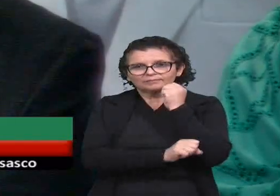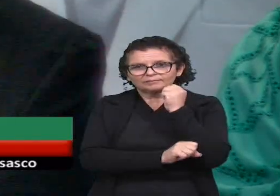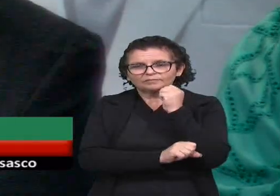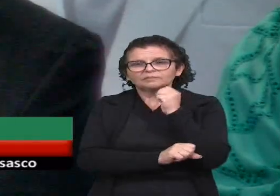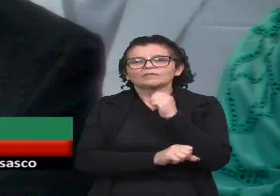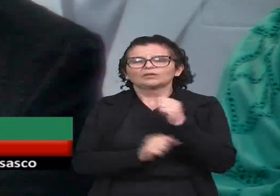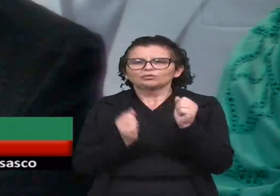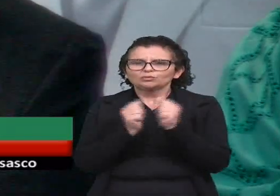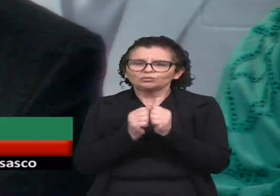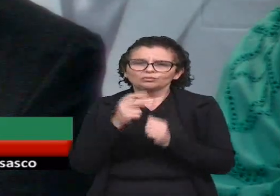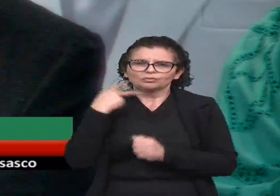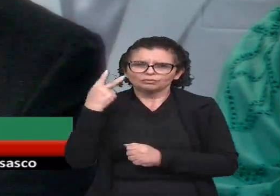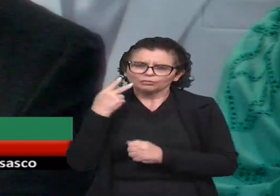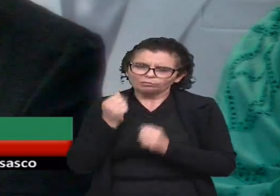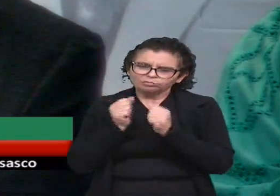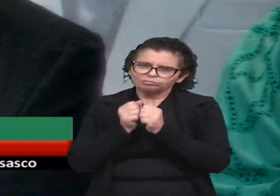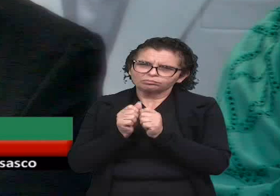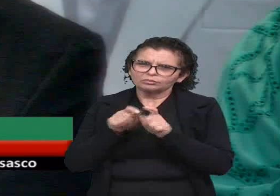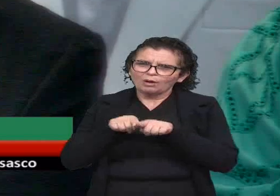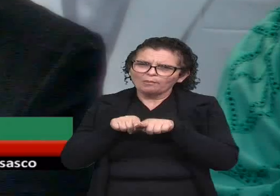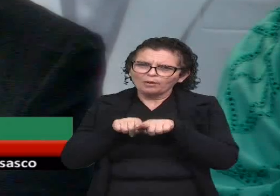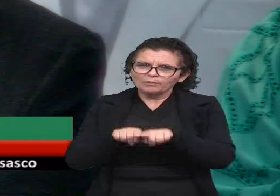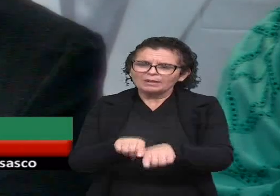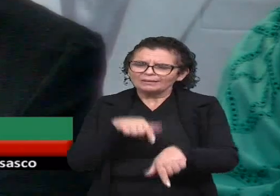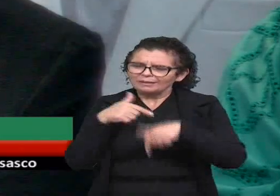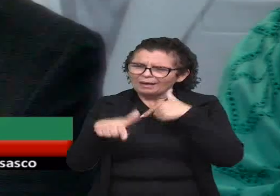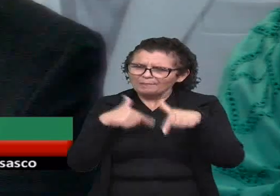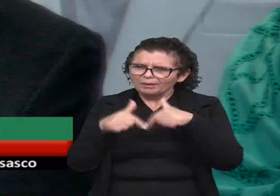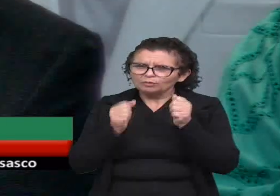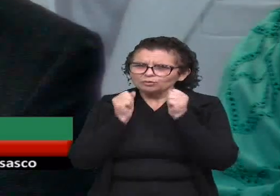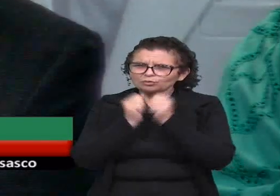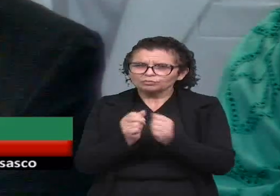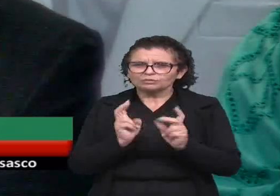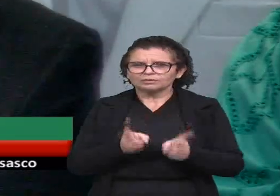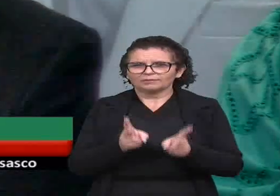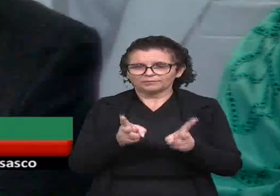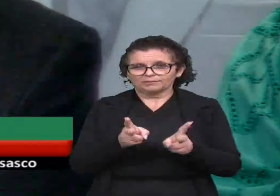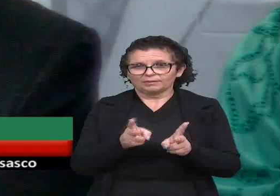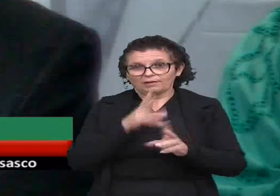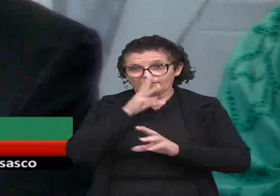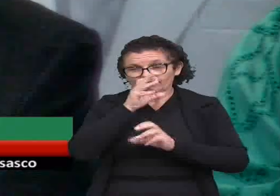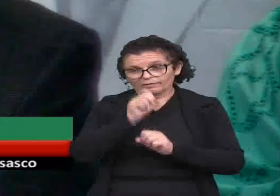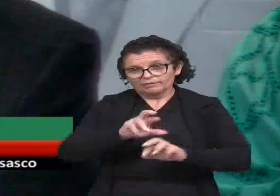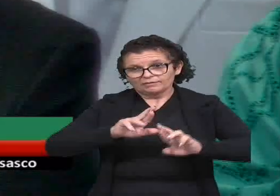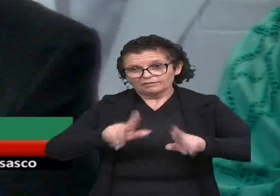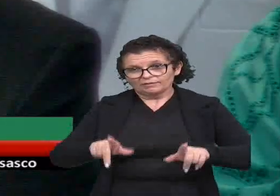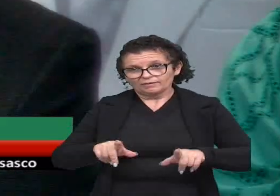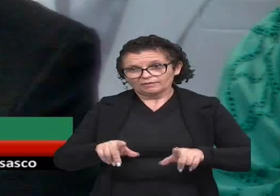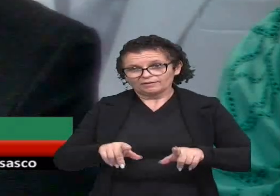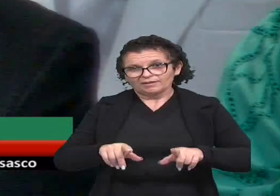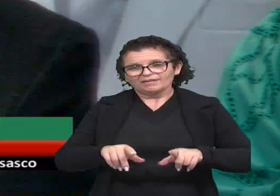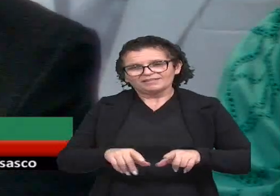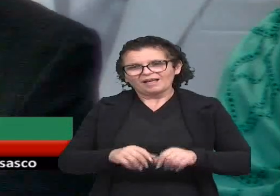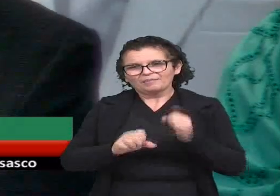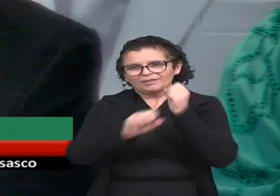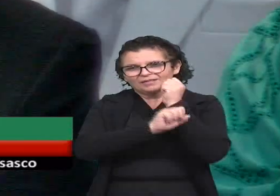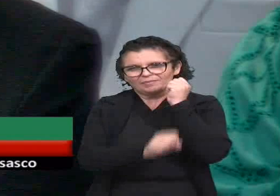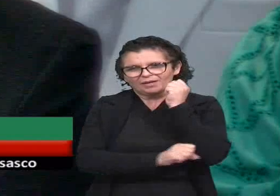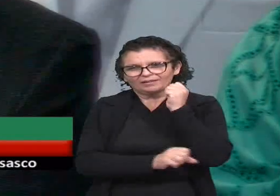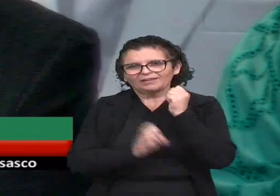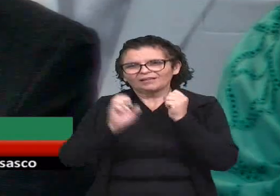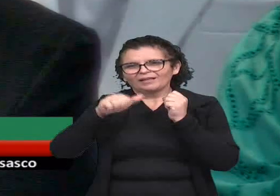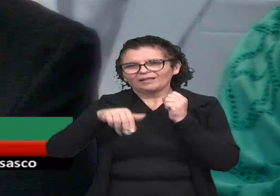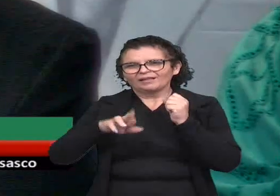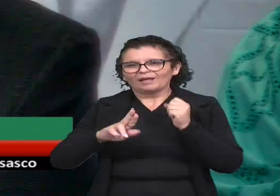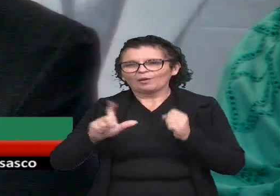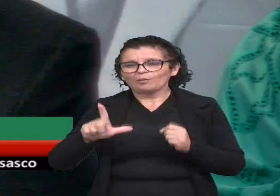os vereadores, com o município, que a gente coloca uma questão muito forte, a diferença da Enel e da Sabesp. E é por isso que a vereadora